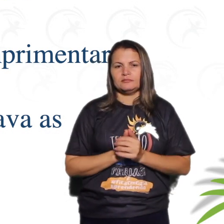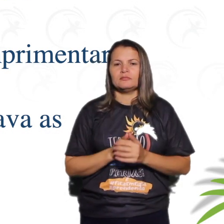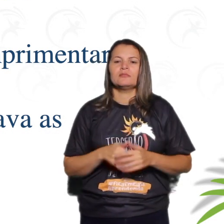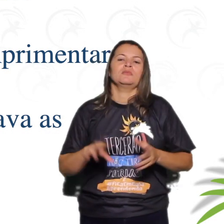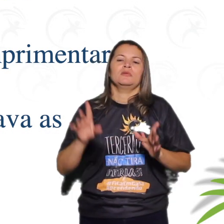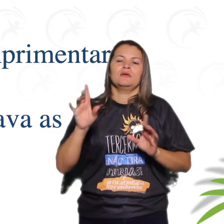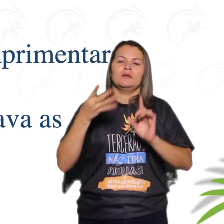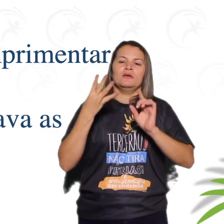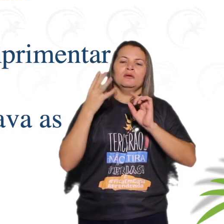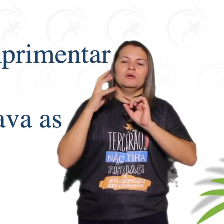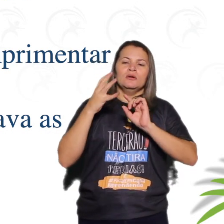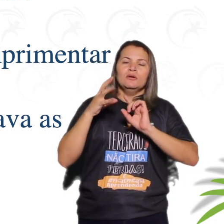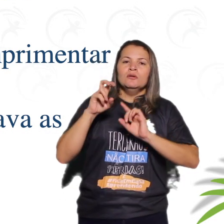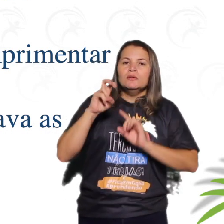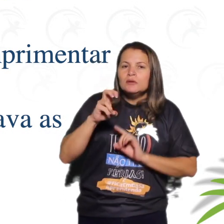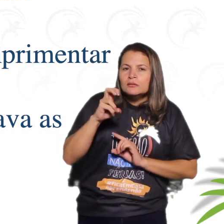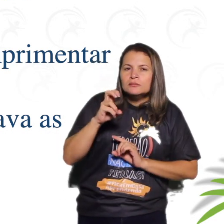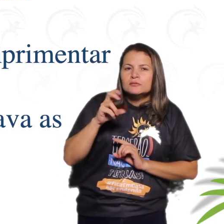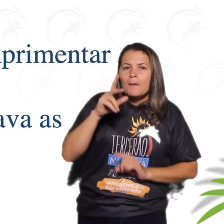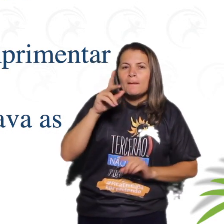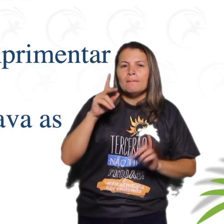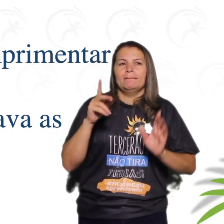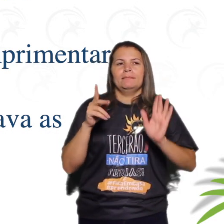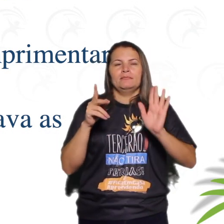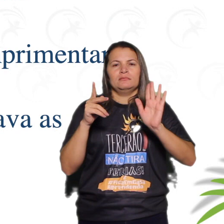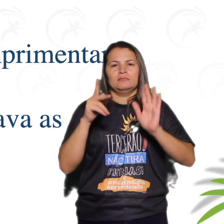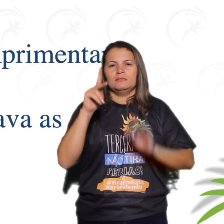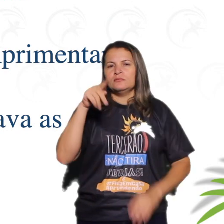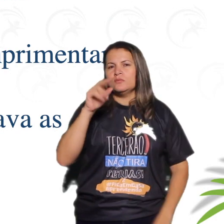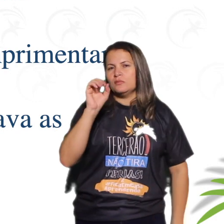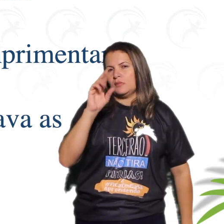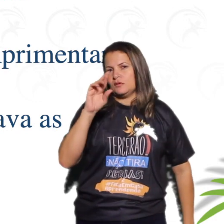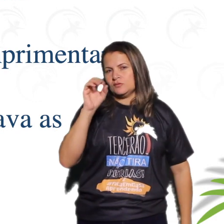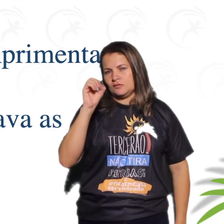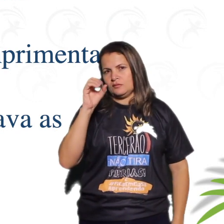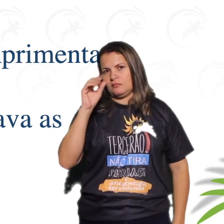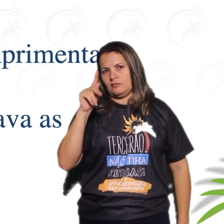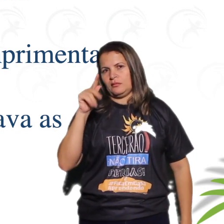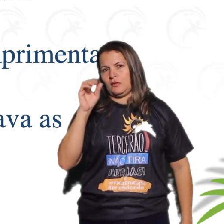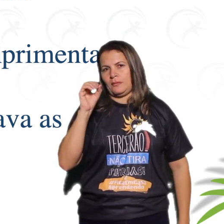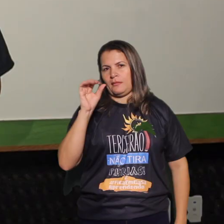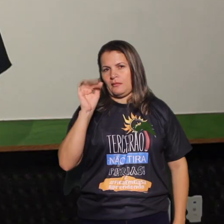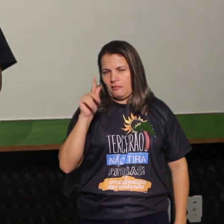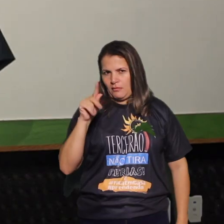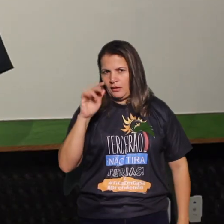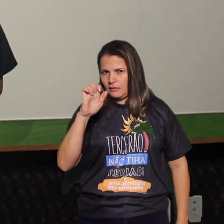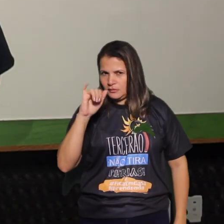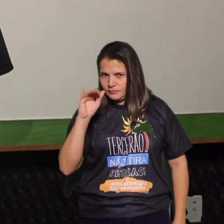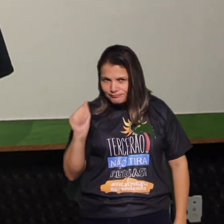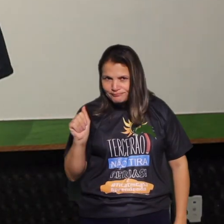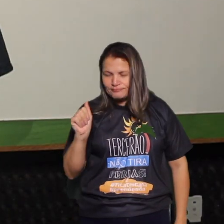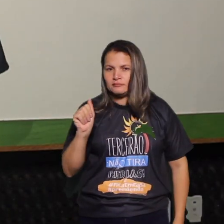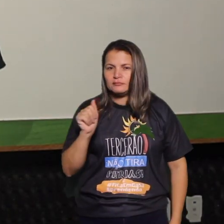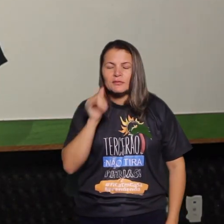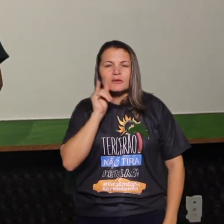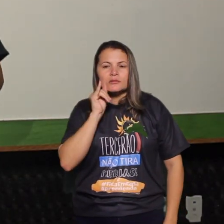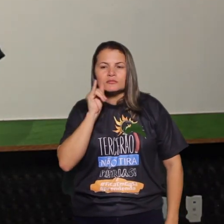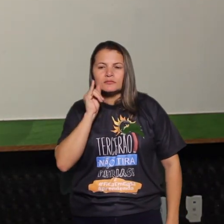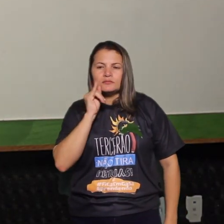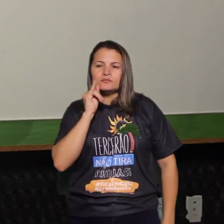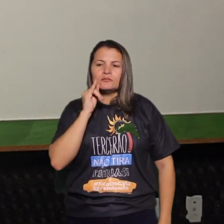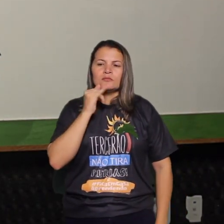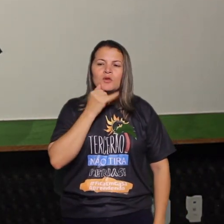personificação, eu tenho um exemplo. O jardim olhava as crianças sem dizer Nada. Isso acontece quando